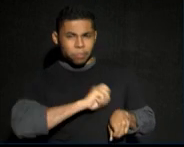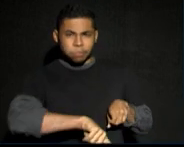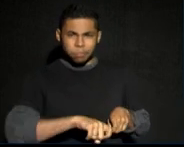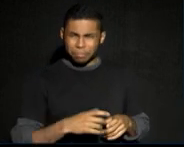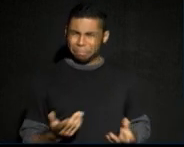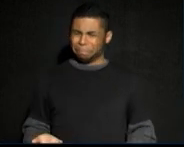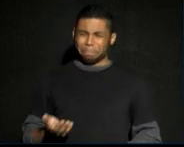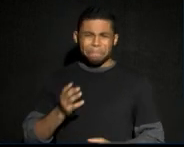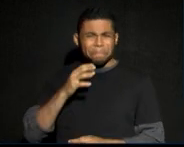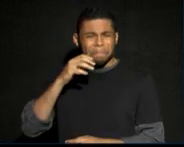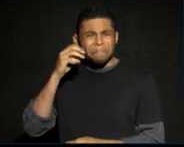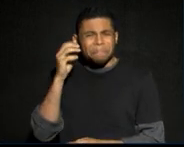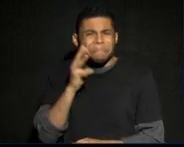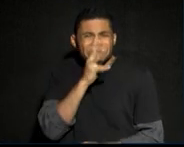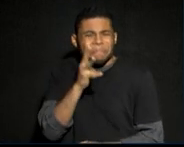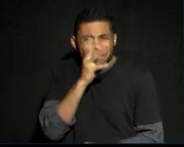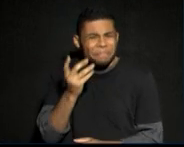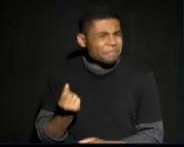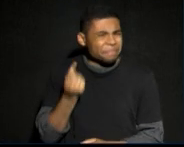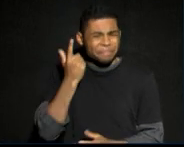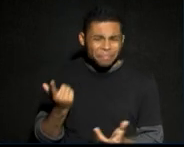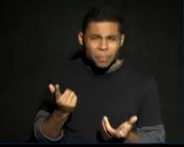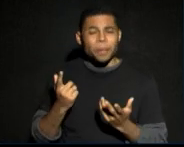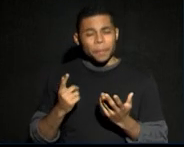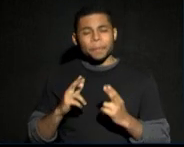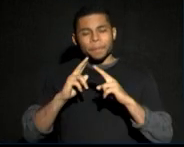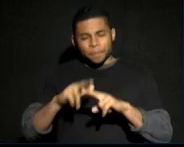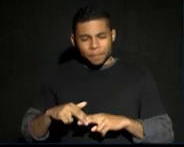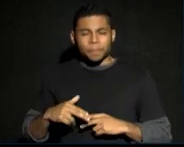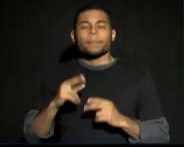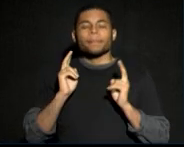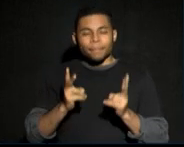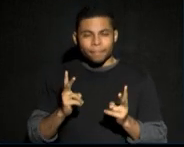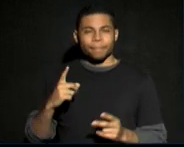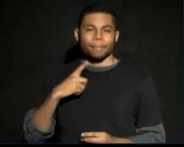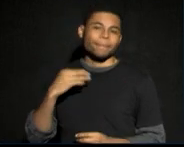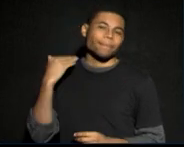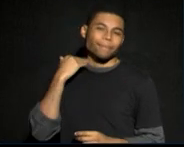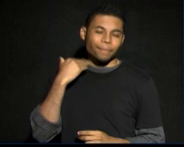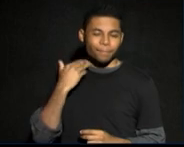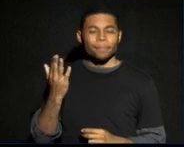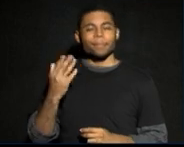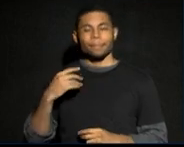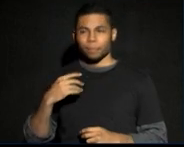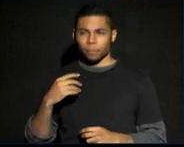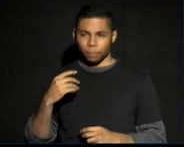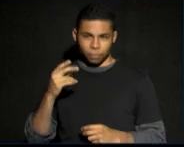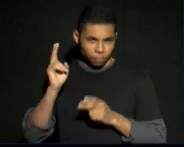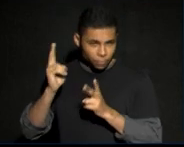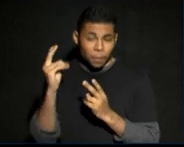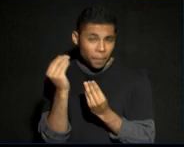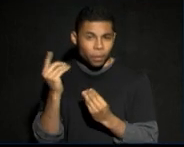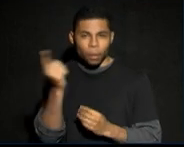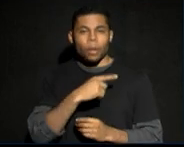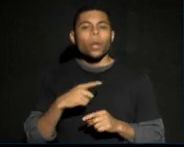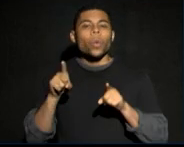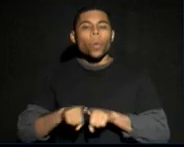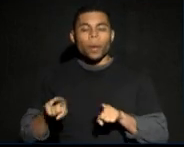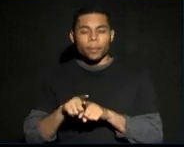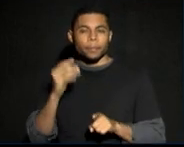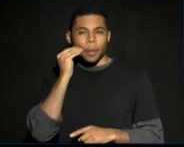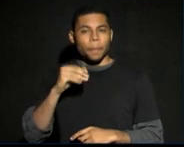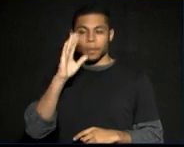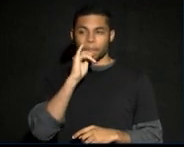primitivo e aí a gente se propôs né e colocou o banco se posicionando para abraçar